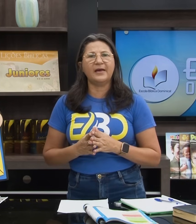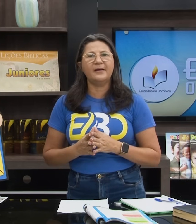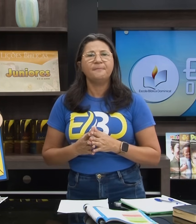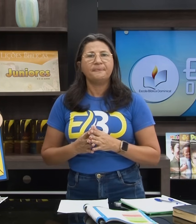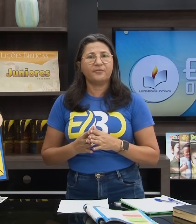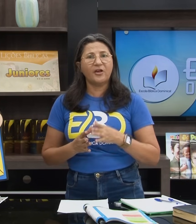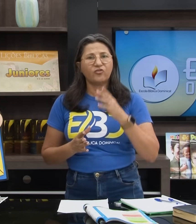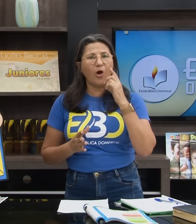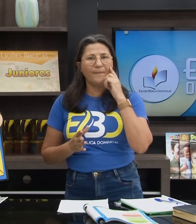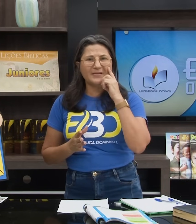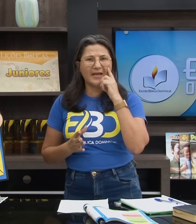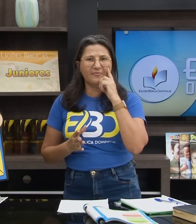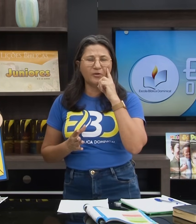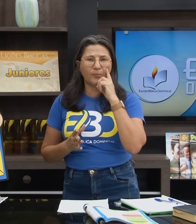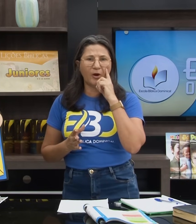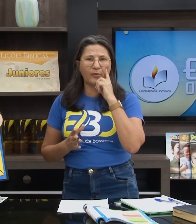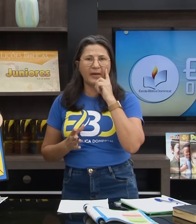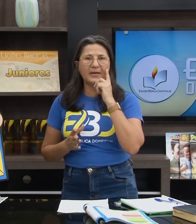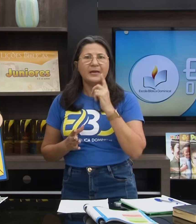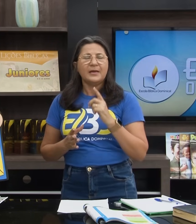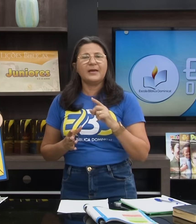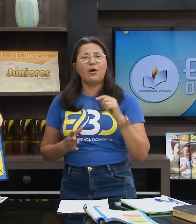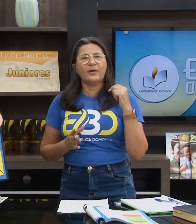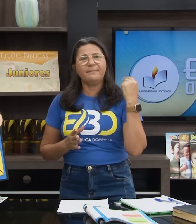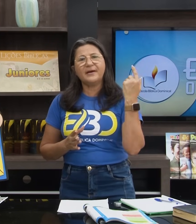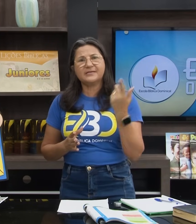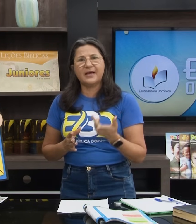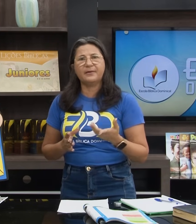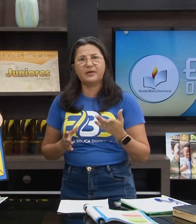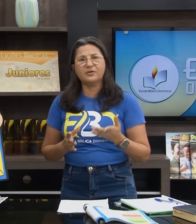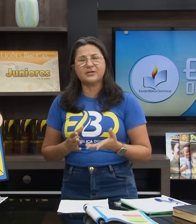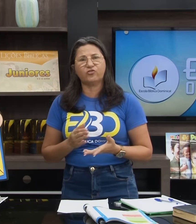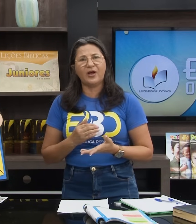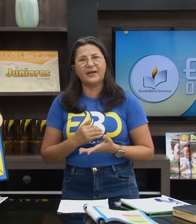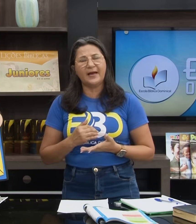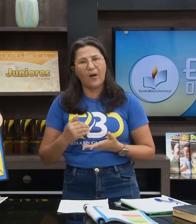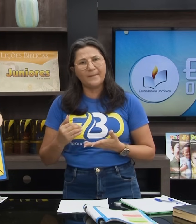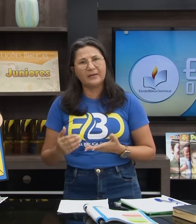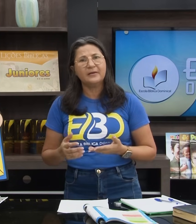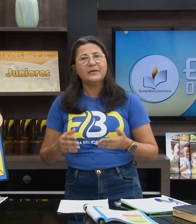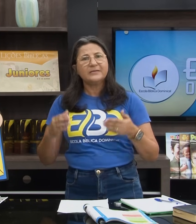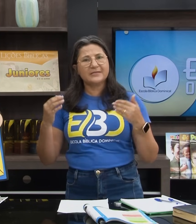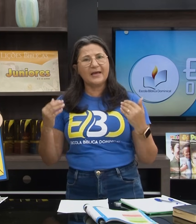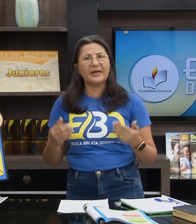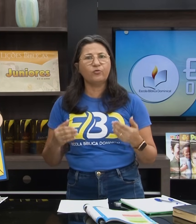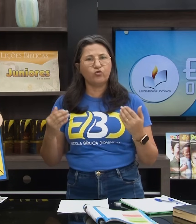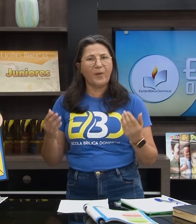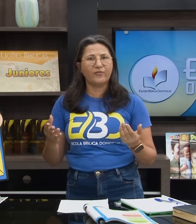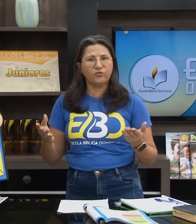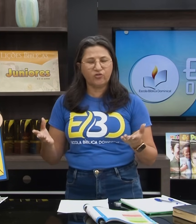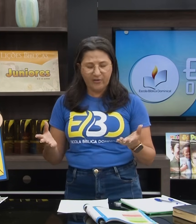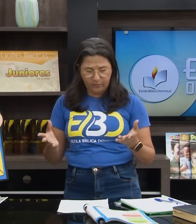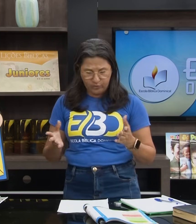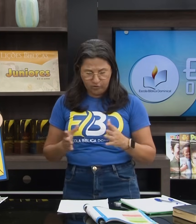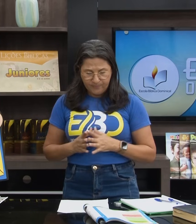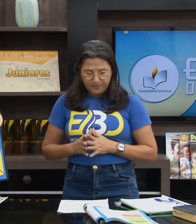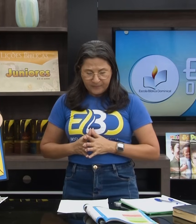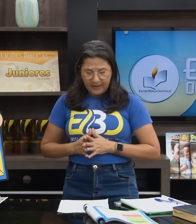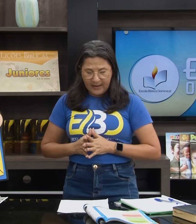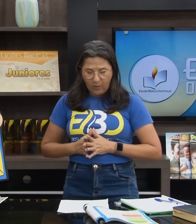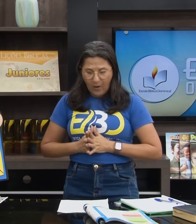que você seja observado por alguém e alguém perceba que você está ali realmente Seguindo os passos de